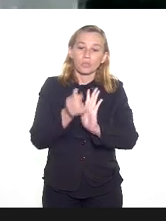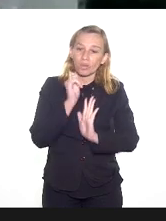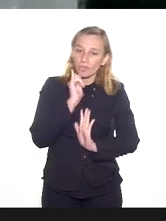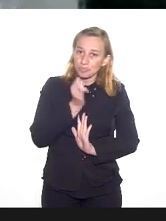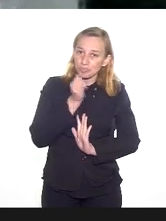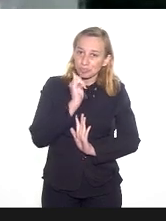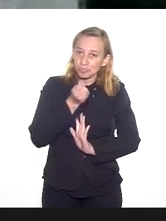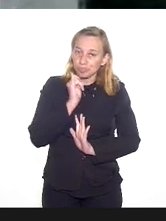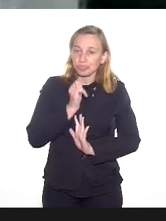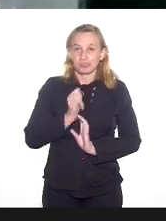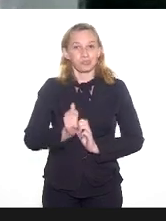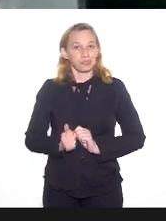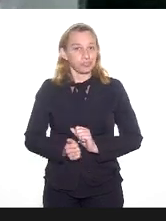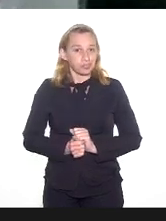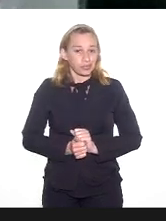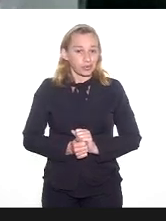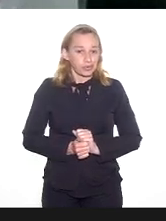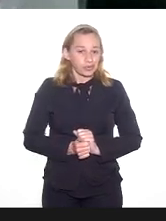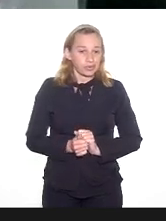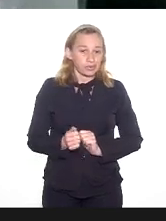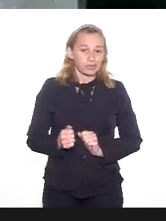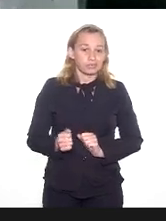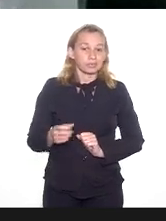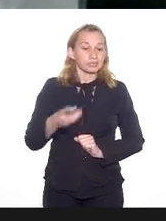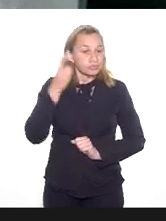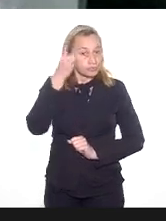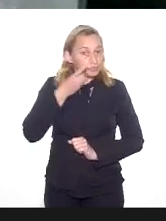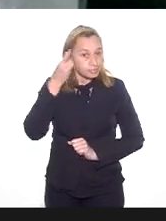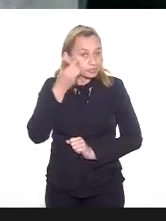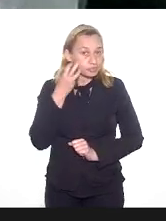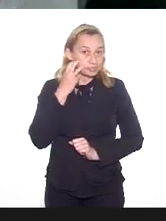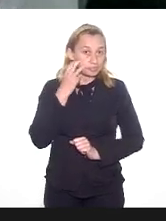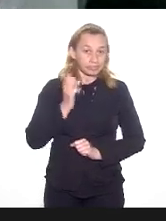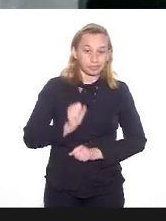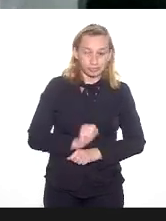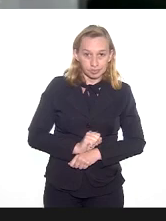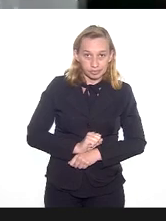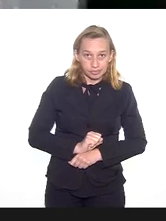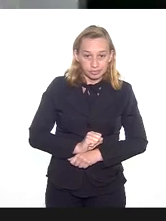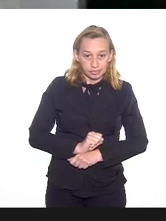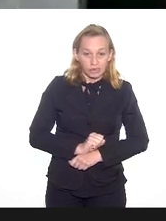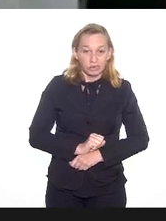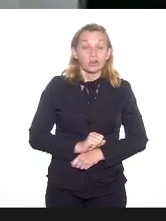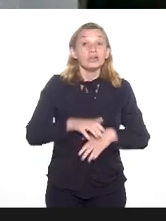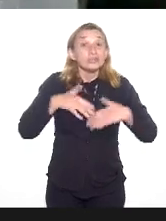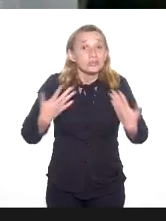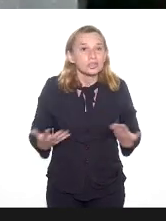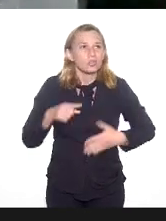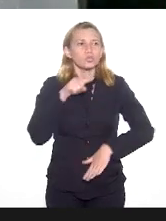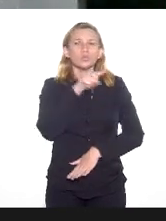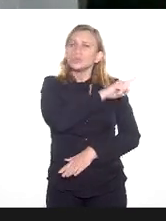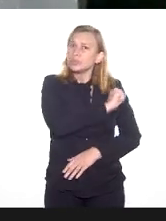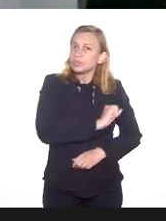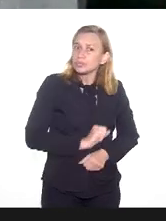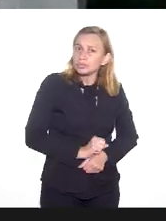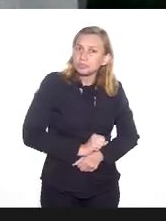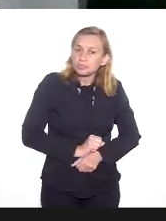relatório feito pelo nobre deputado Baldeque Carneiro. Então, isso daí,